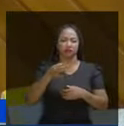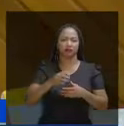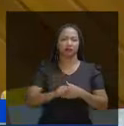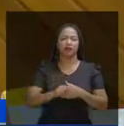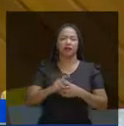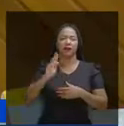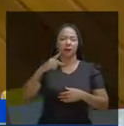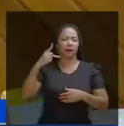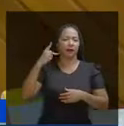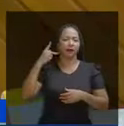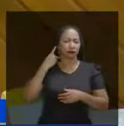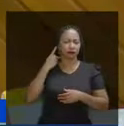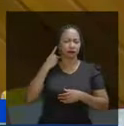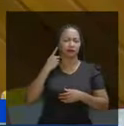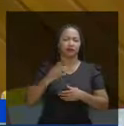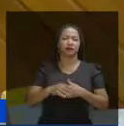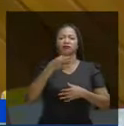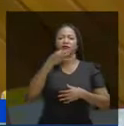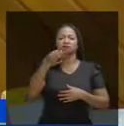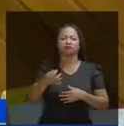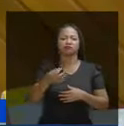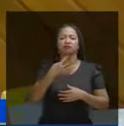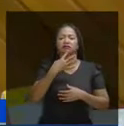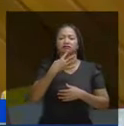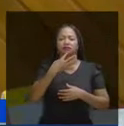propaganda eleitoral negativa. Número do processo